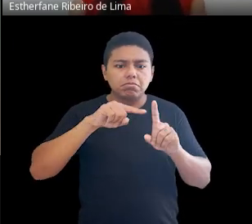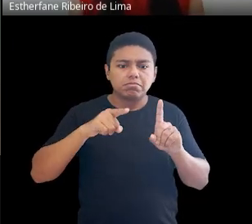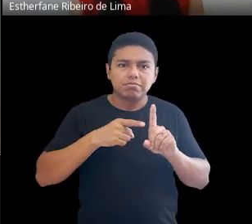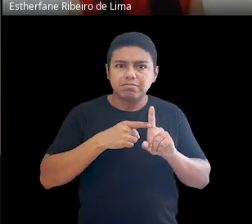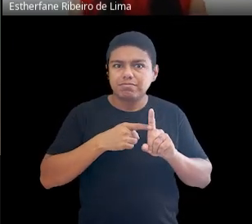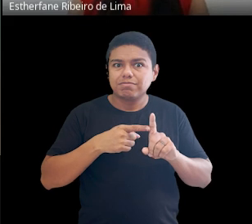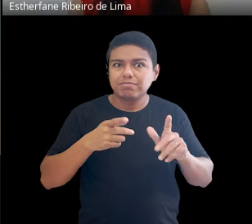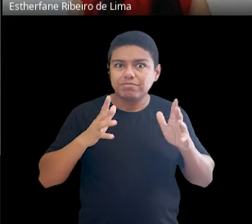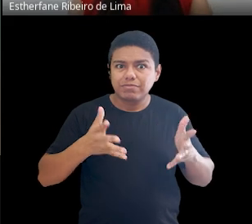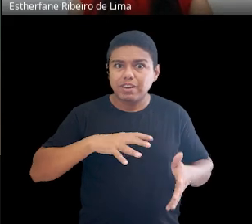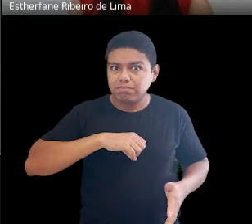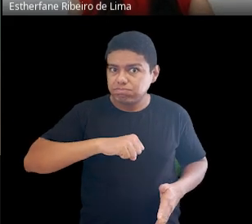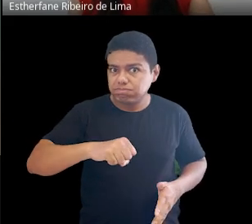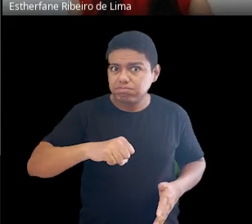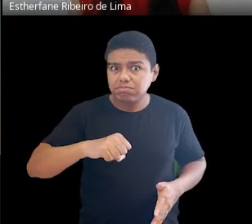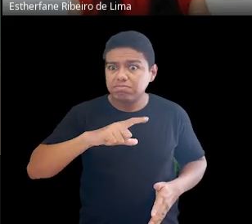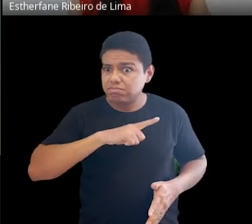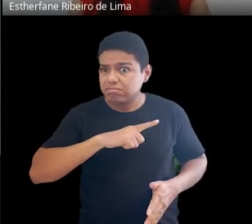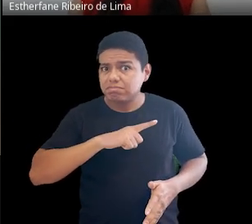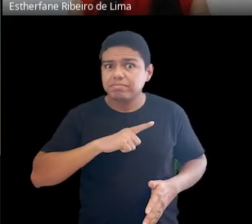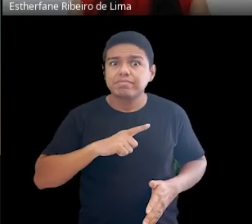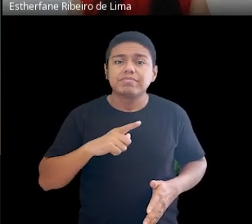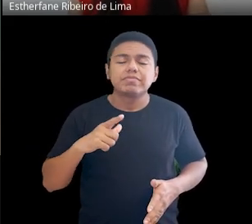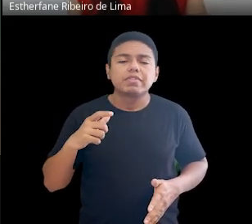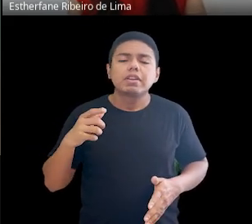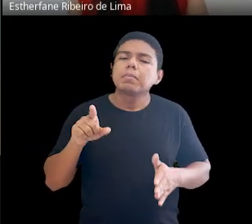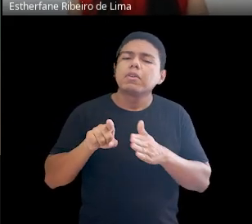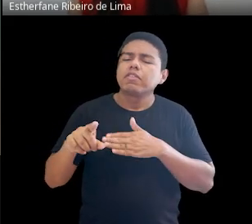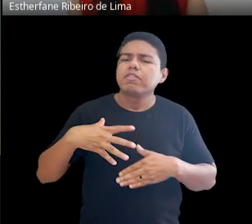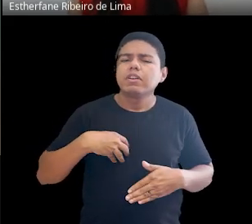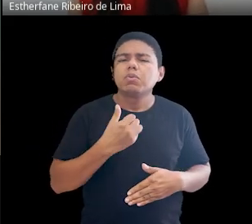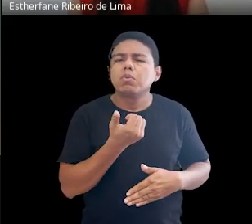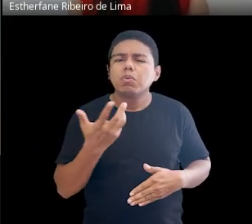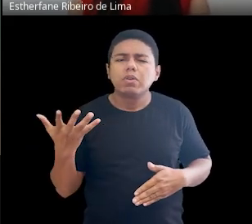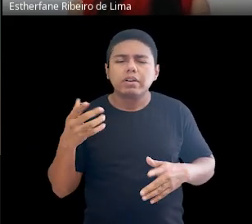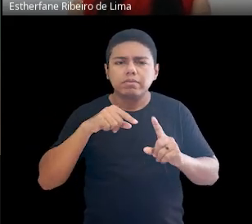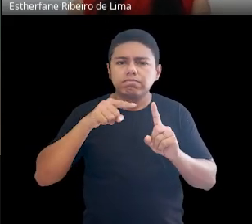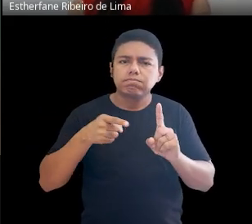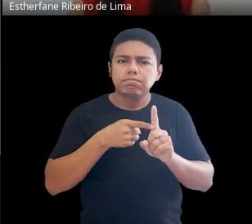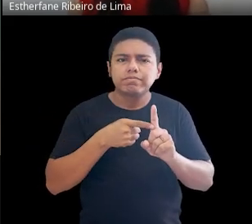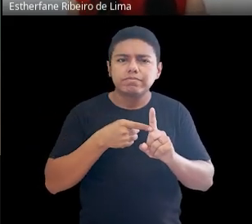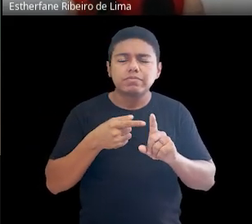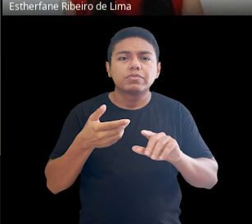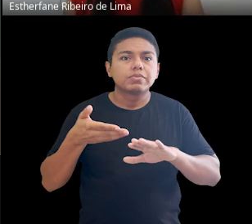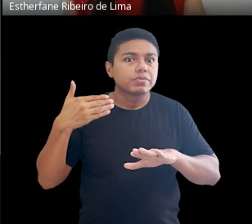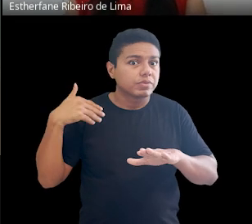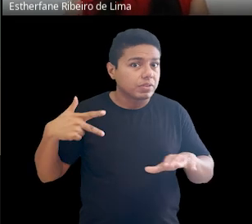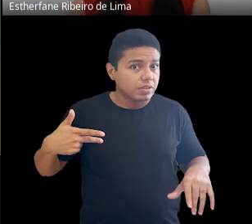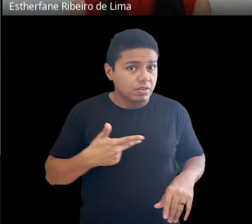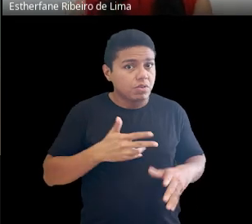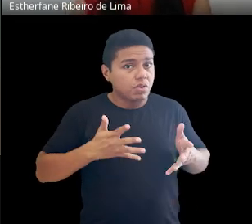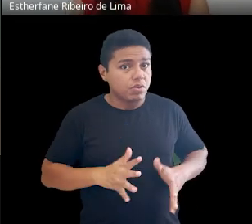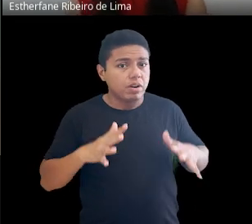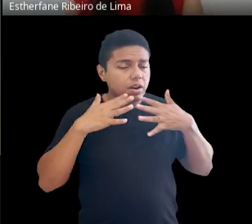aborto, certo? Então, o número de filhos, gestação anterior, via de parto, foi cesariana, foi